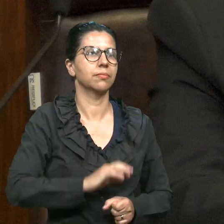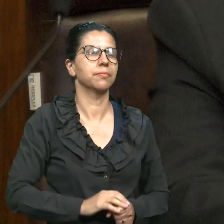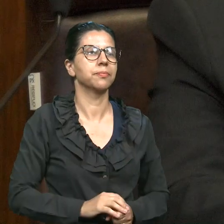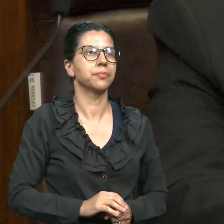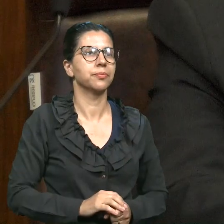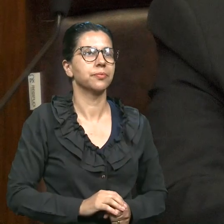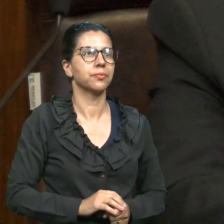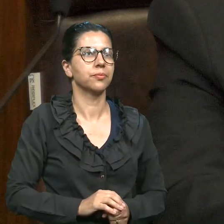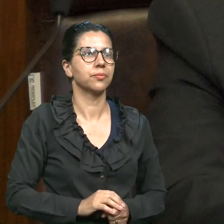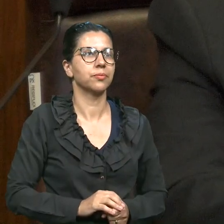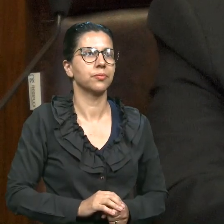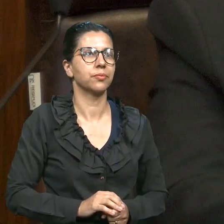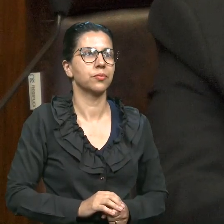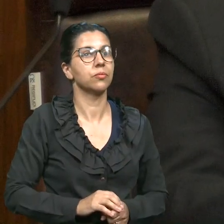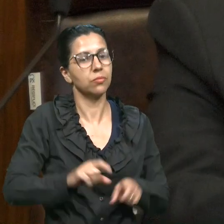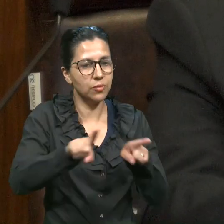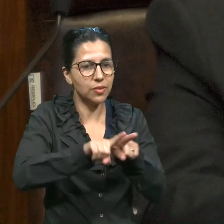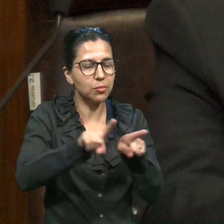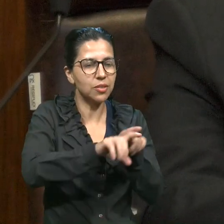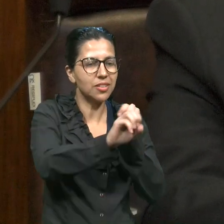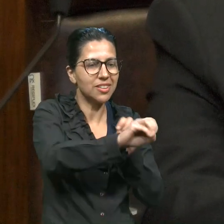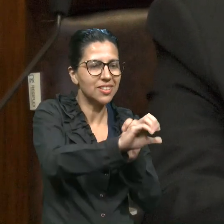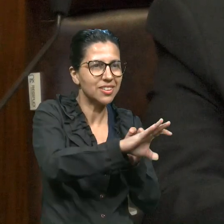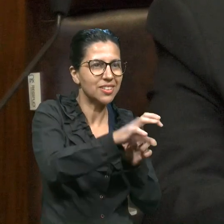No dia 16, o dia do instrutor de autoescola.